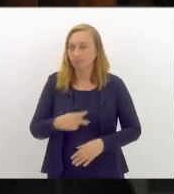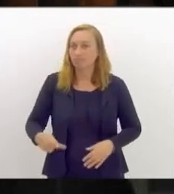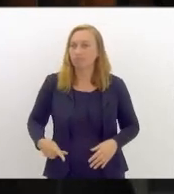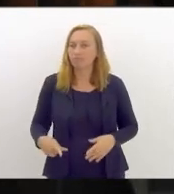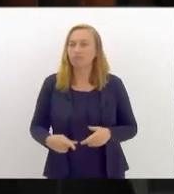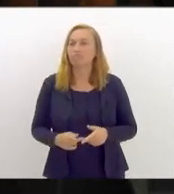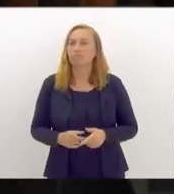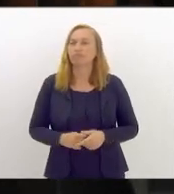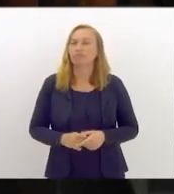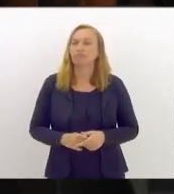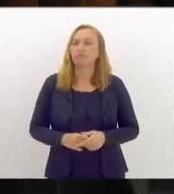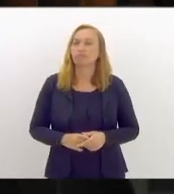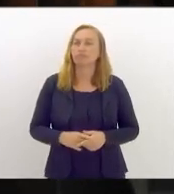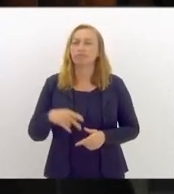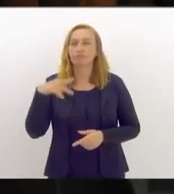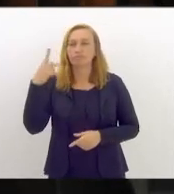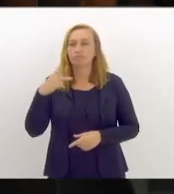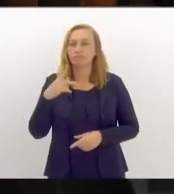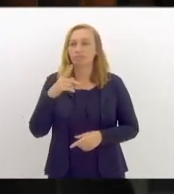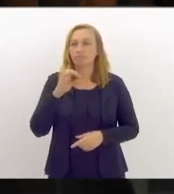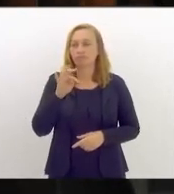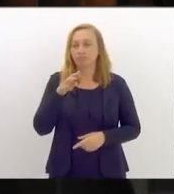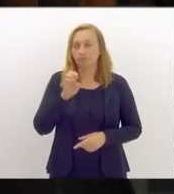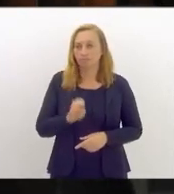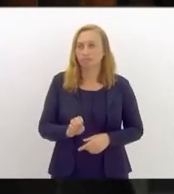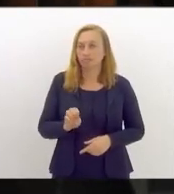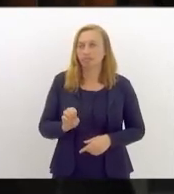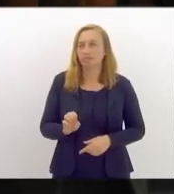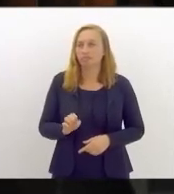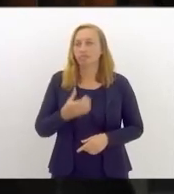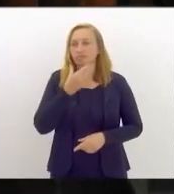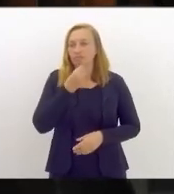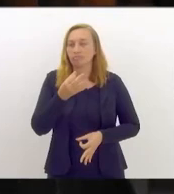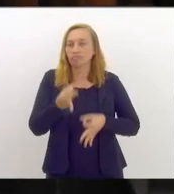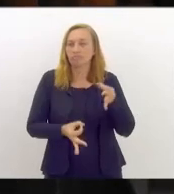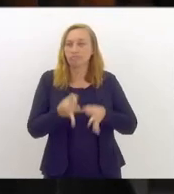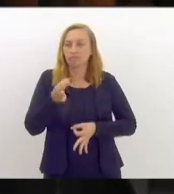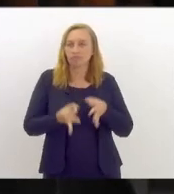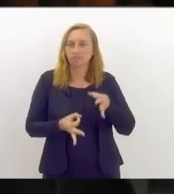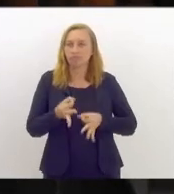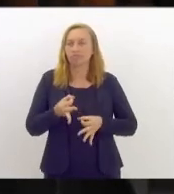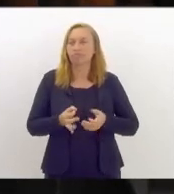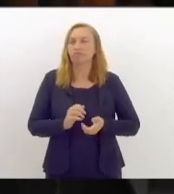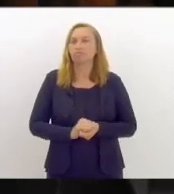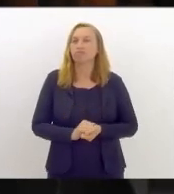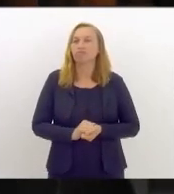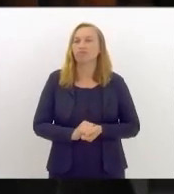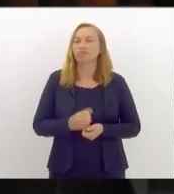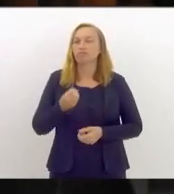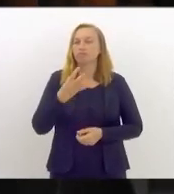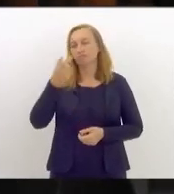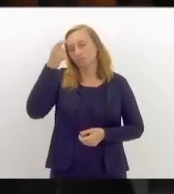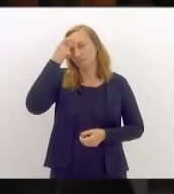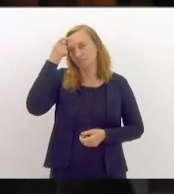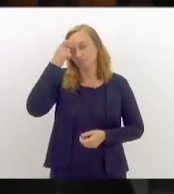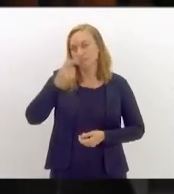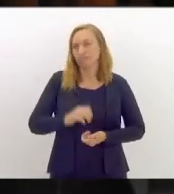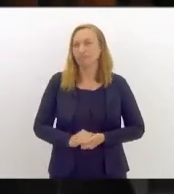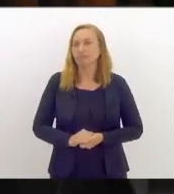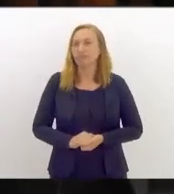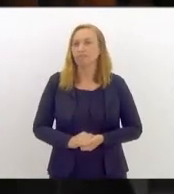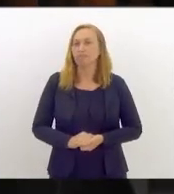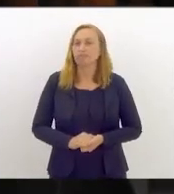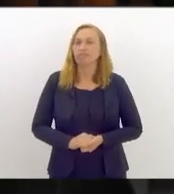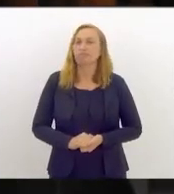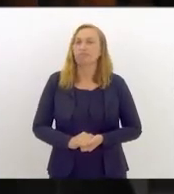político descrito por Aristóteles o homem da justa medida o homem do bom senso o homem